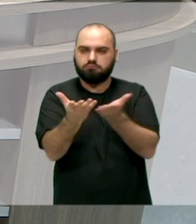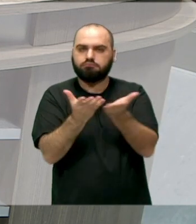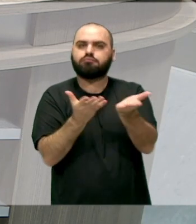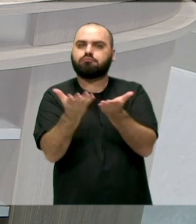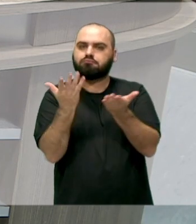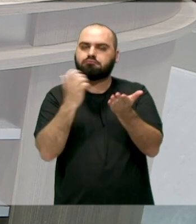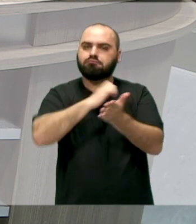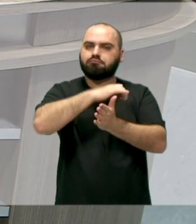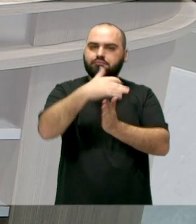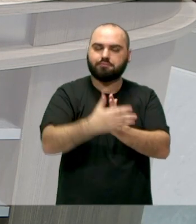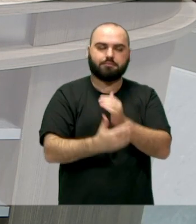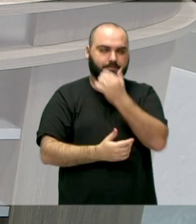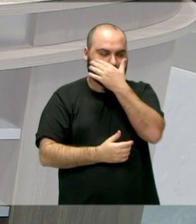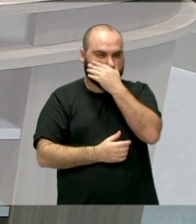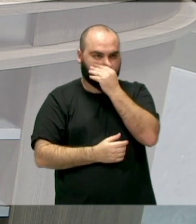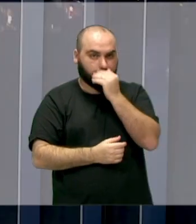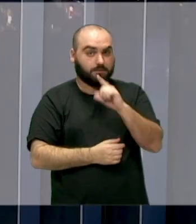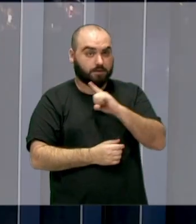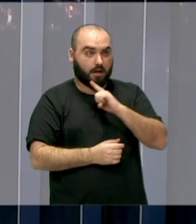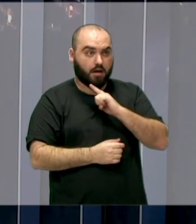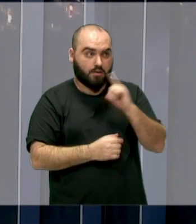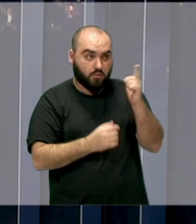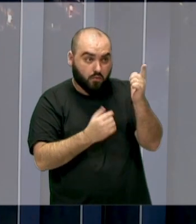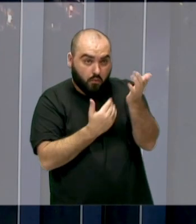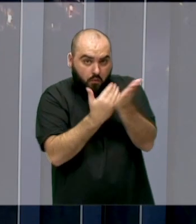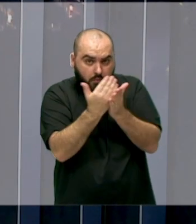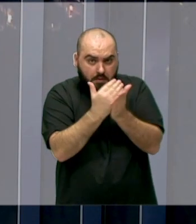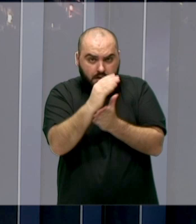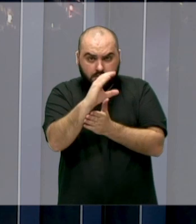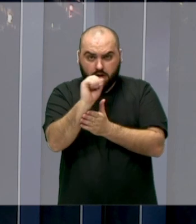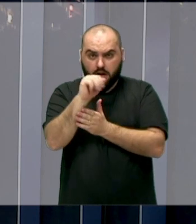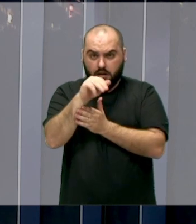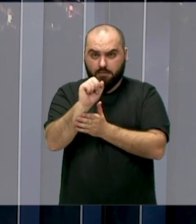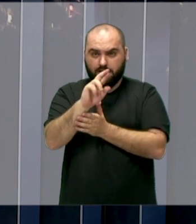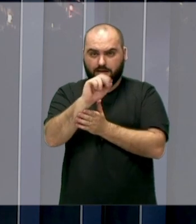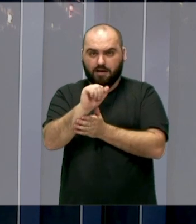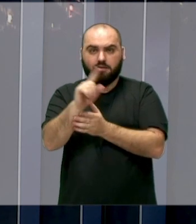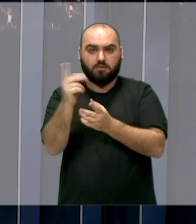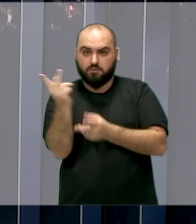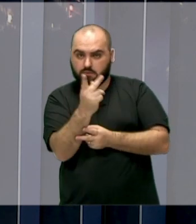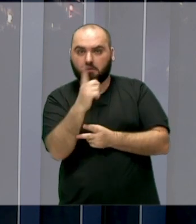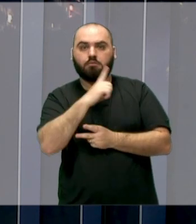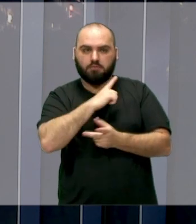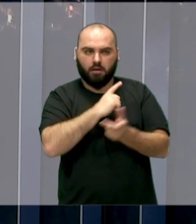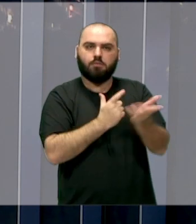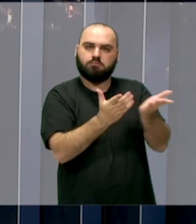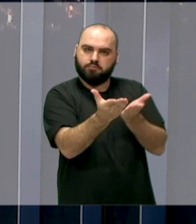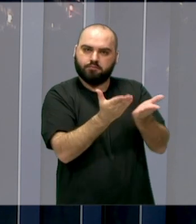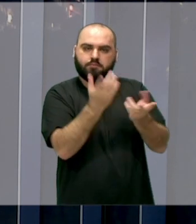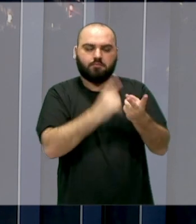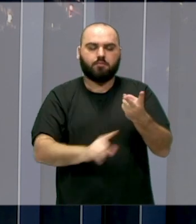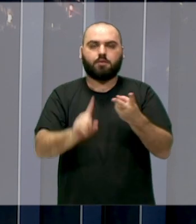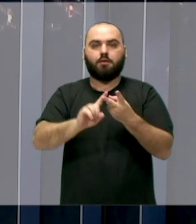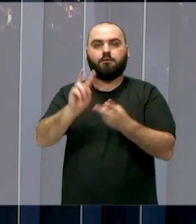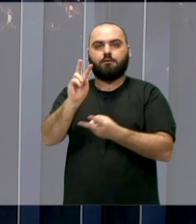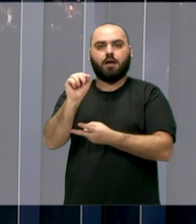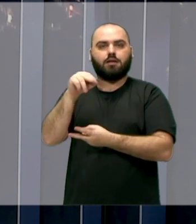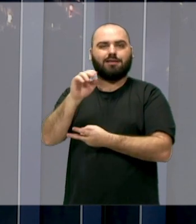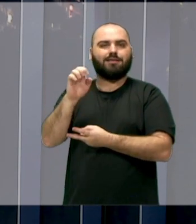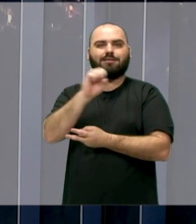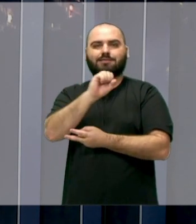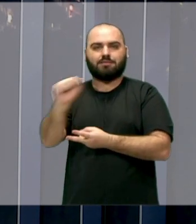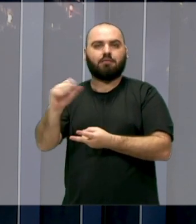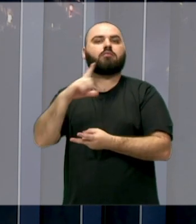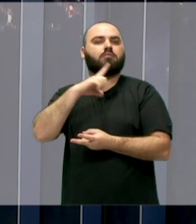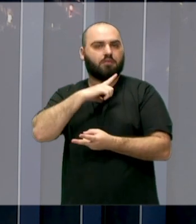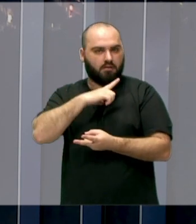aqui o show inaugural da Camerata Florianópolis Expresso Rural, tem acessibilidade. Isso. A Vanessa Moreno e